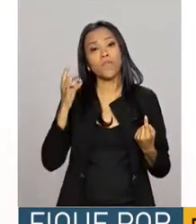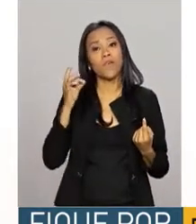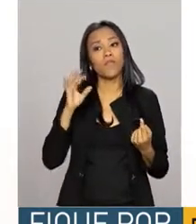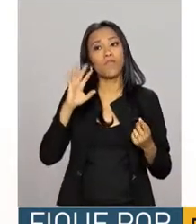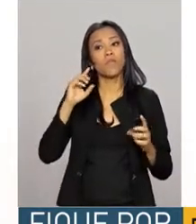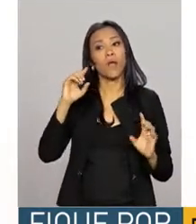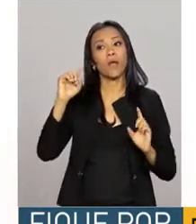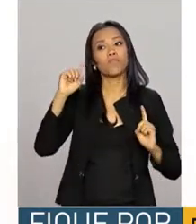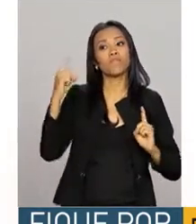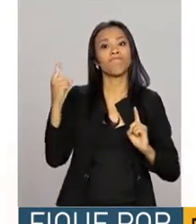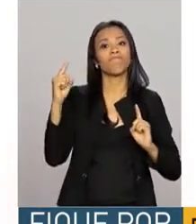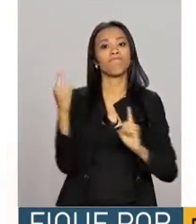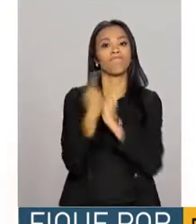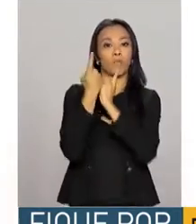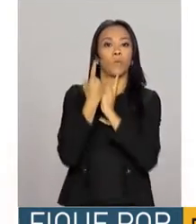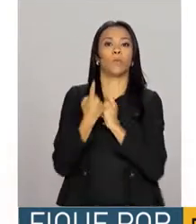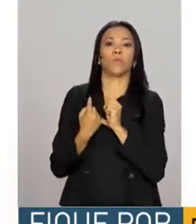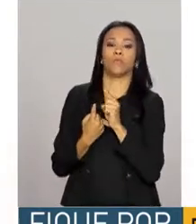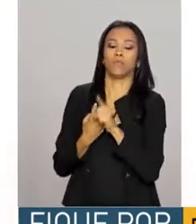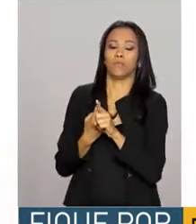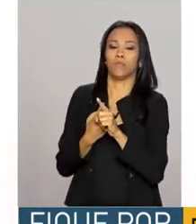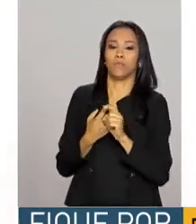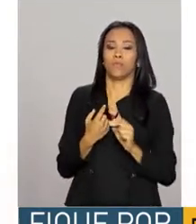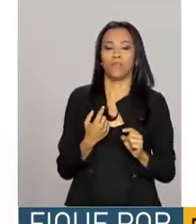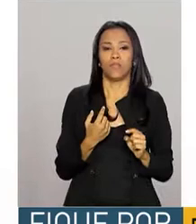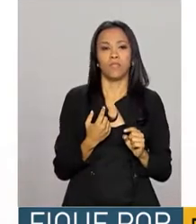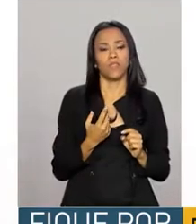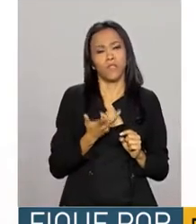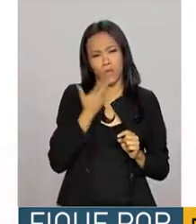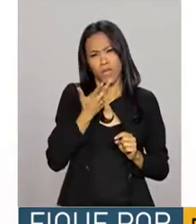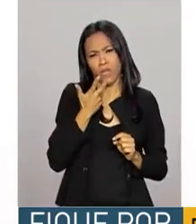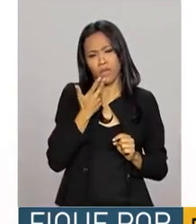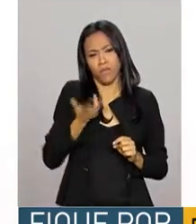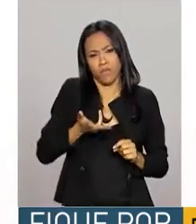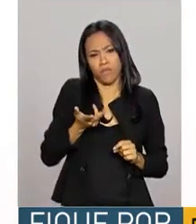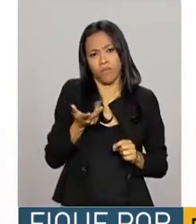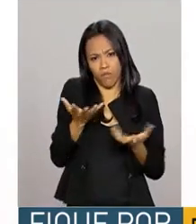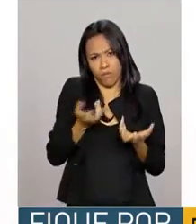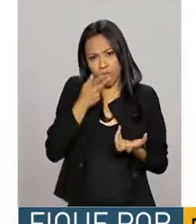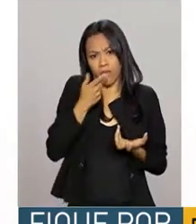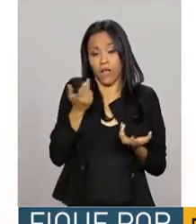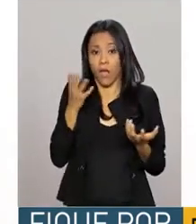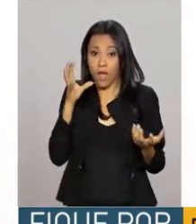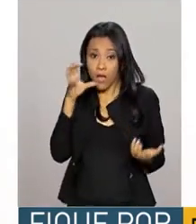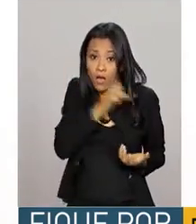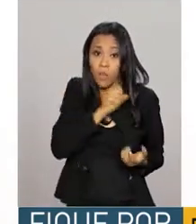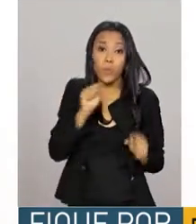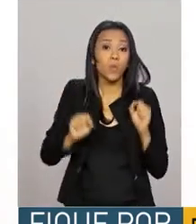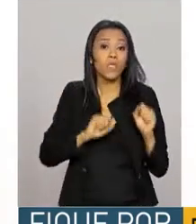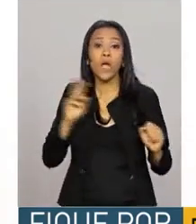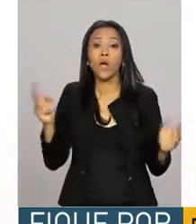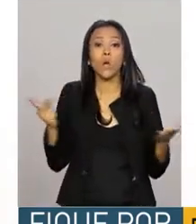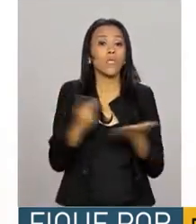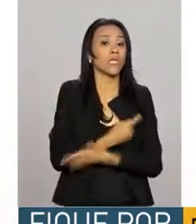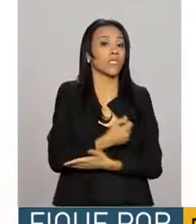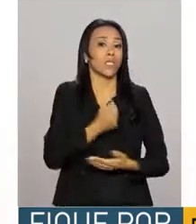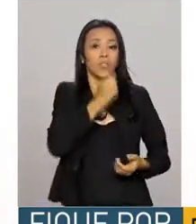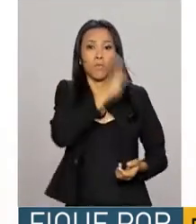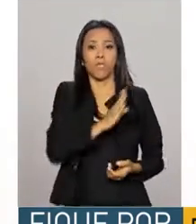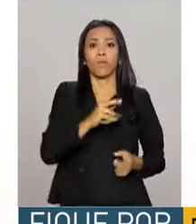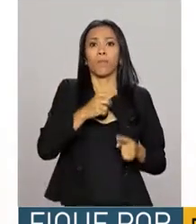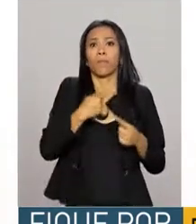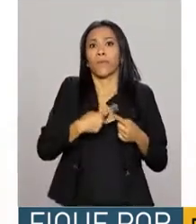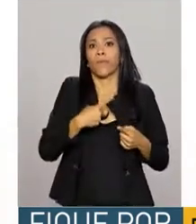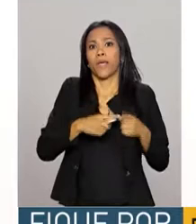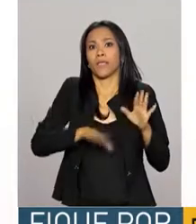e na verdade eu quero falar muito rapidamente sobre como estão as coisas no país porque às vezes as notícias vez